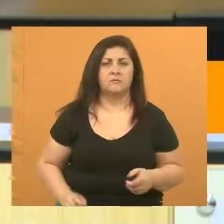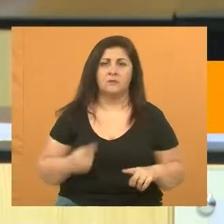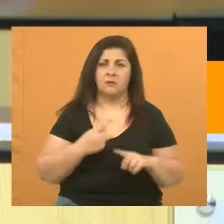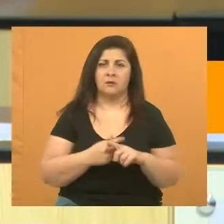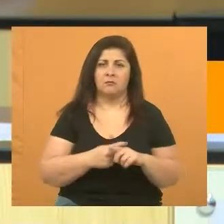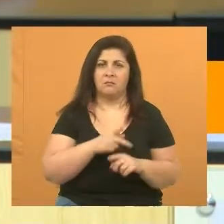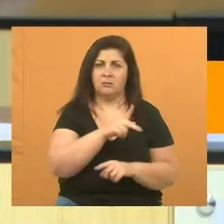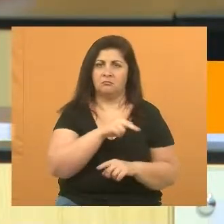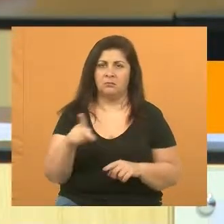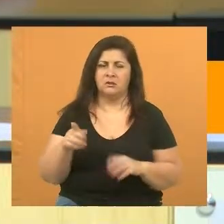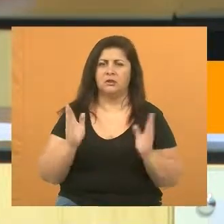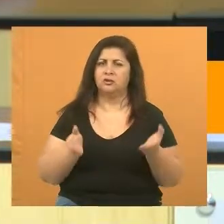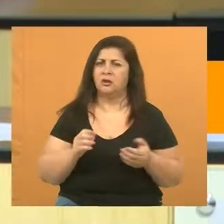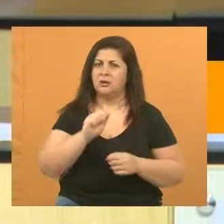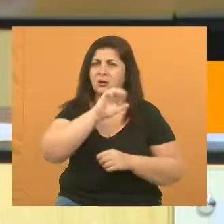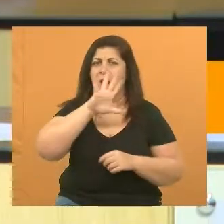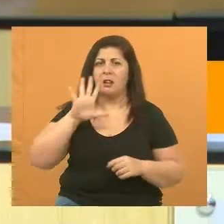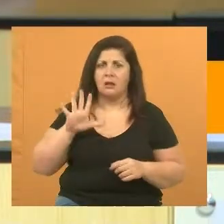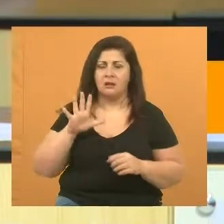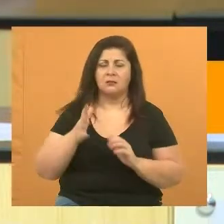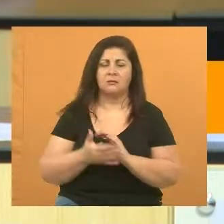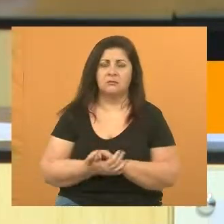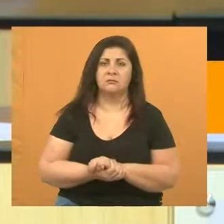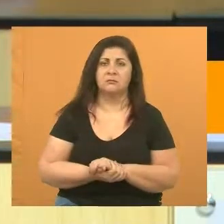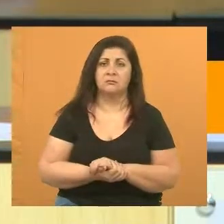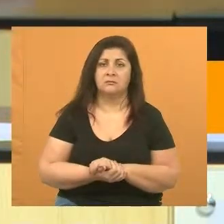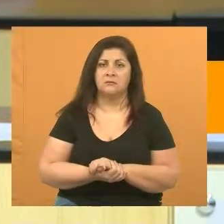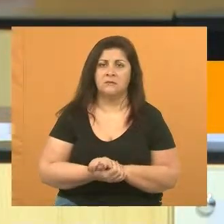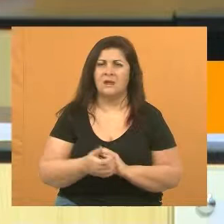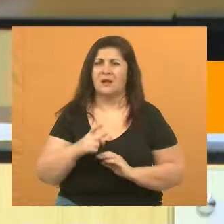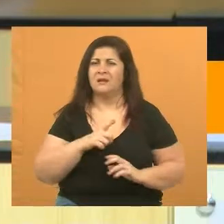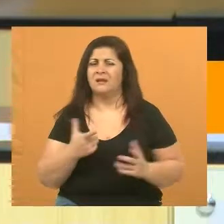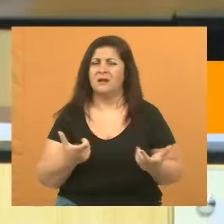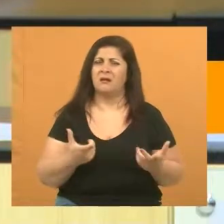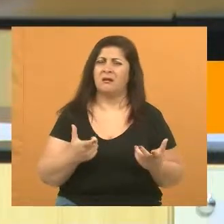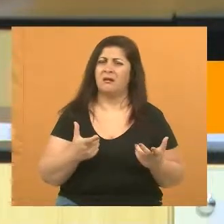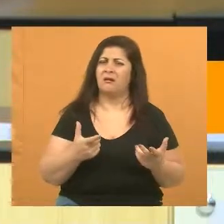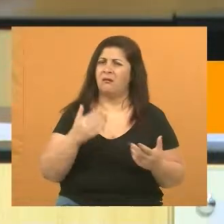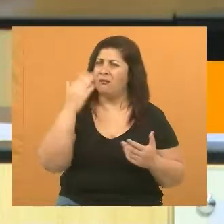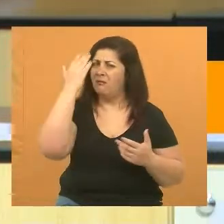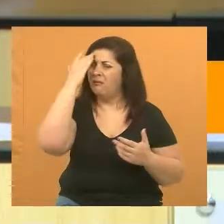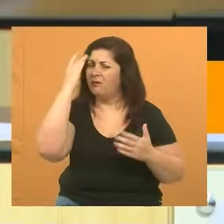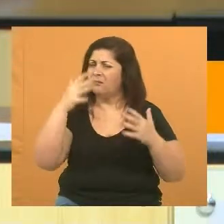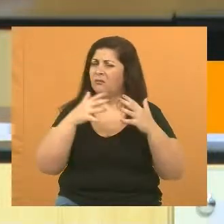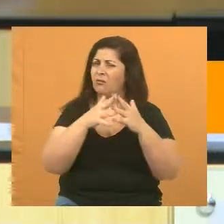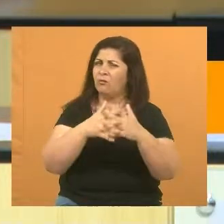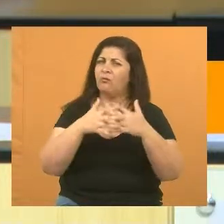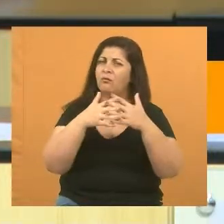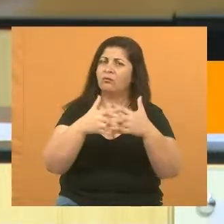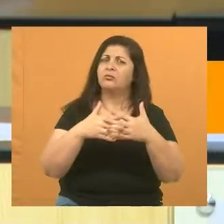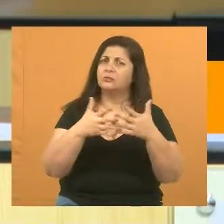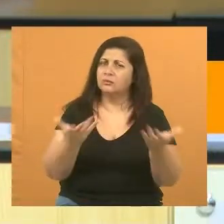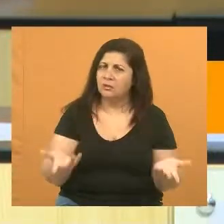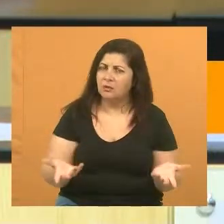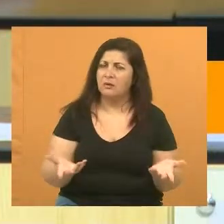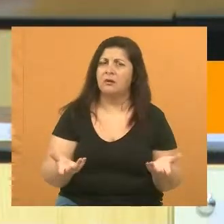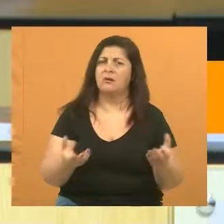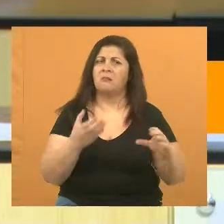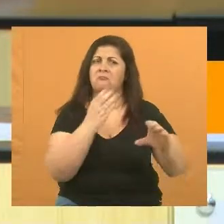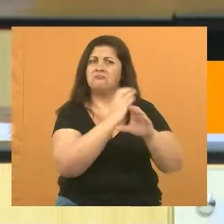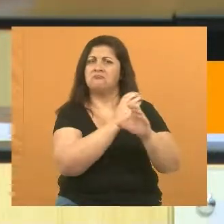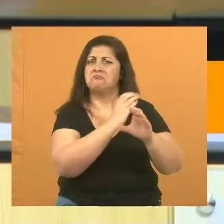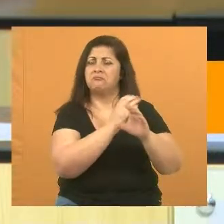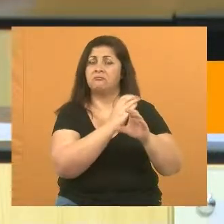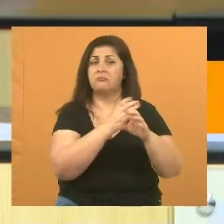bem claro, inclusive está tendo um mal entendido desse projeto, que esse projeto, até mesmo pelos meios de